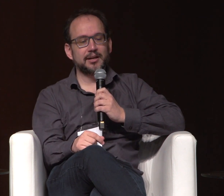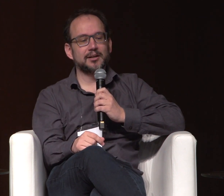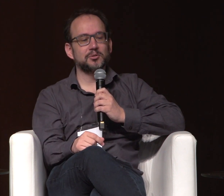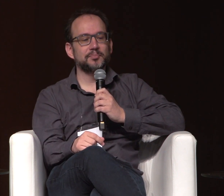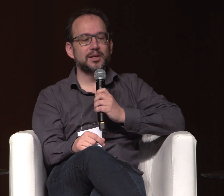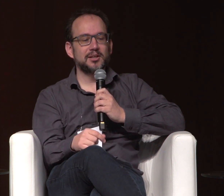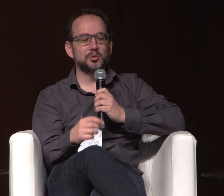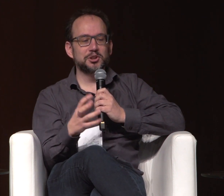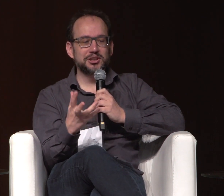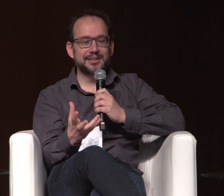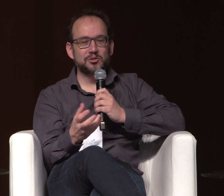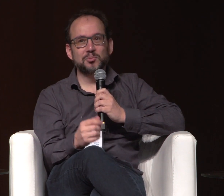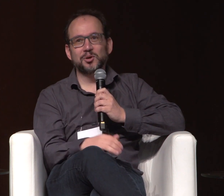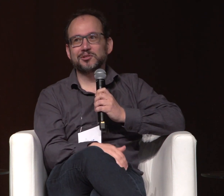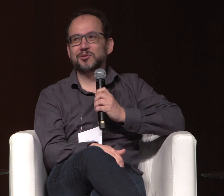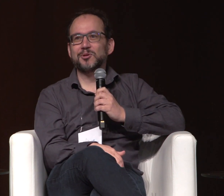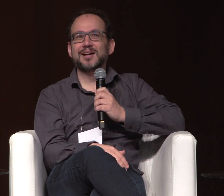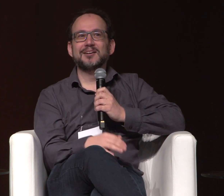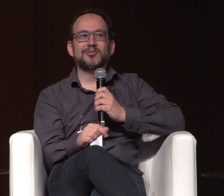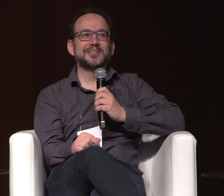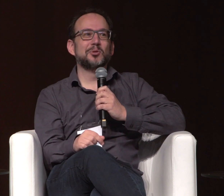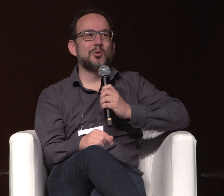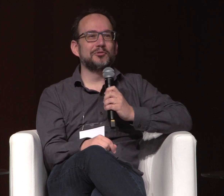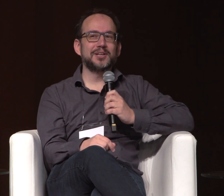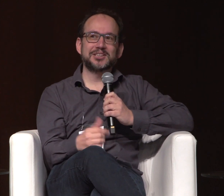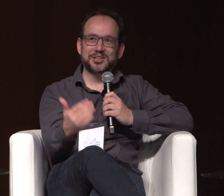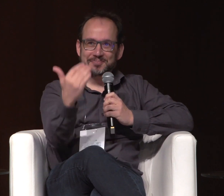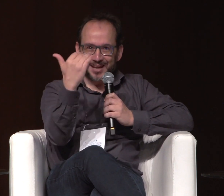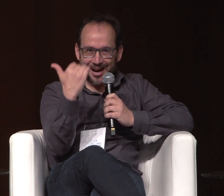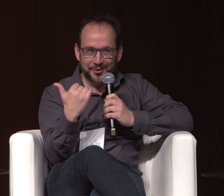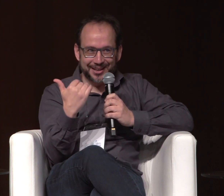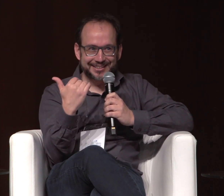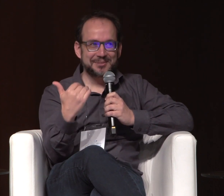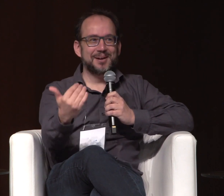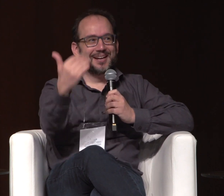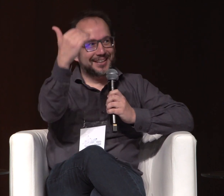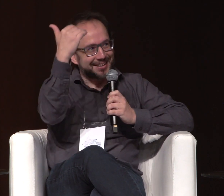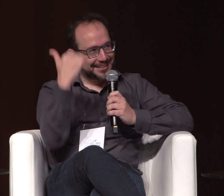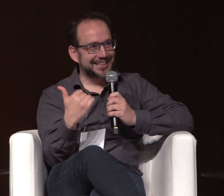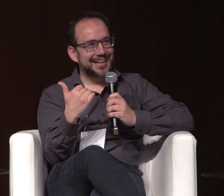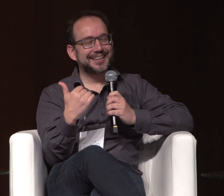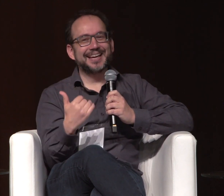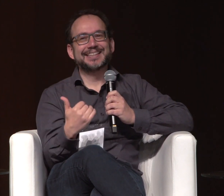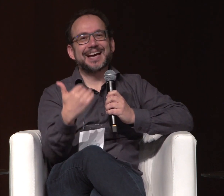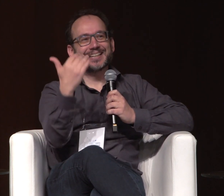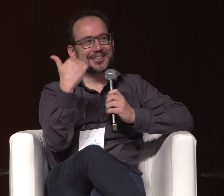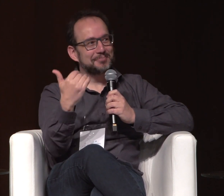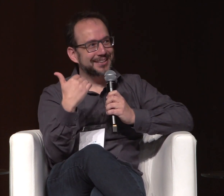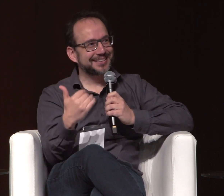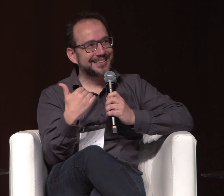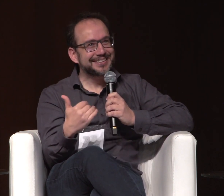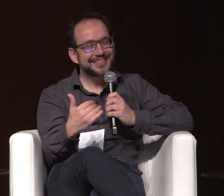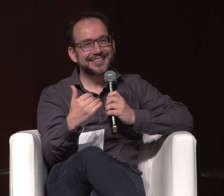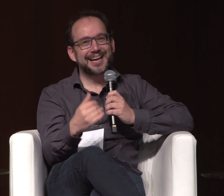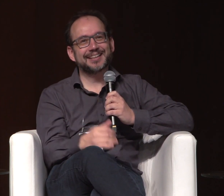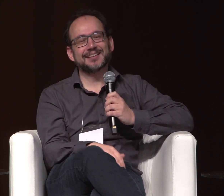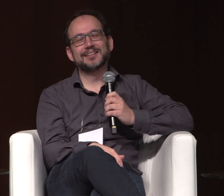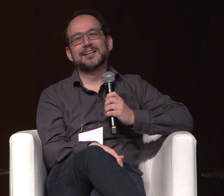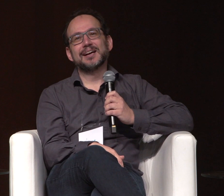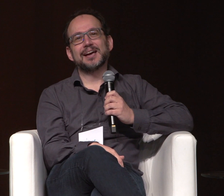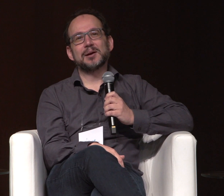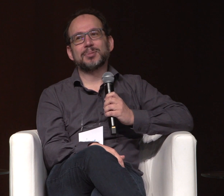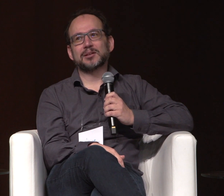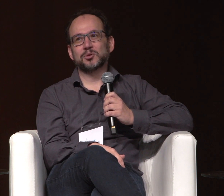para o mercado. E hoje, de certo modo, eu vou fazer um convite, agora sim, nessa aterrissagem bastante